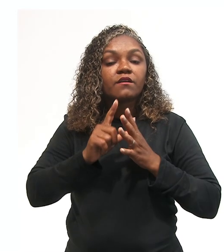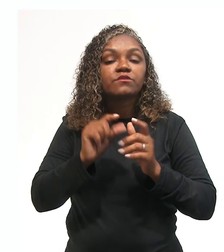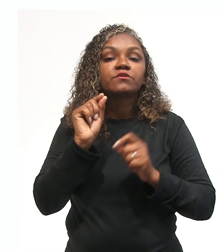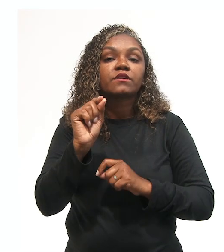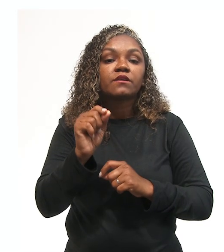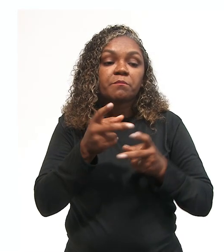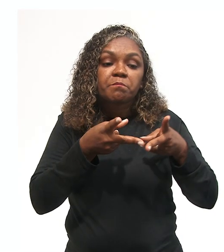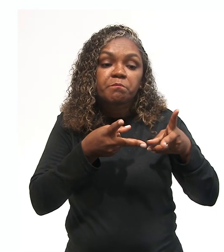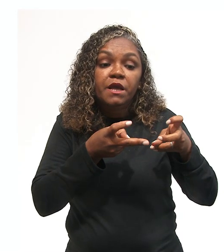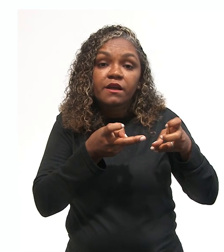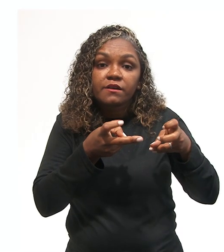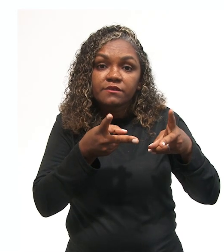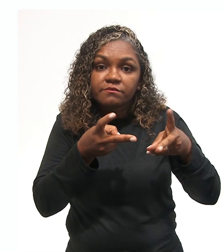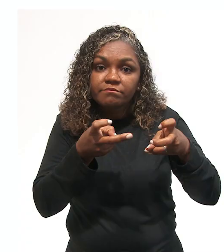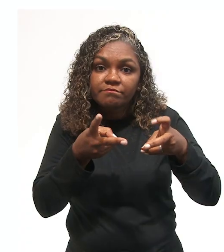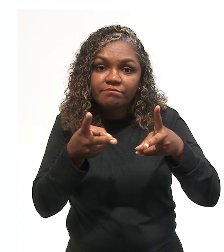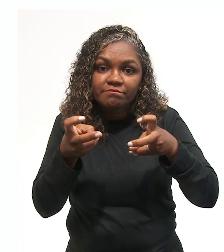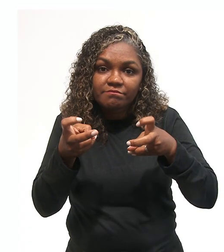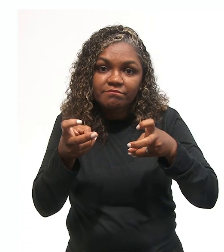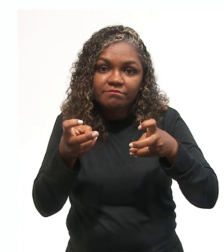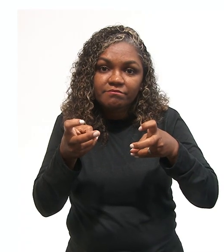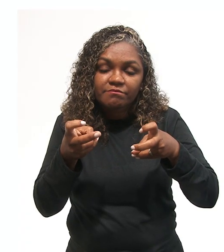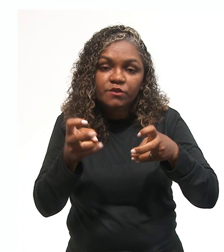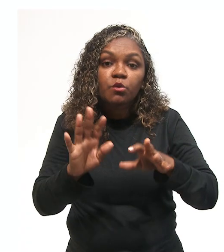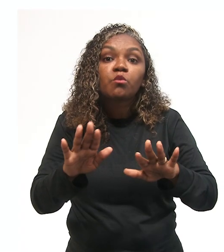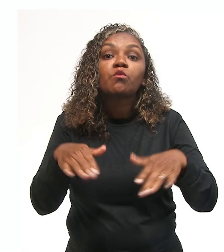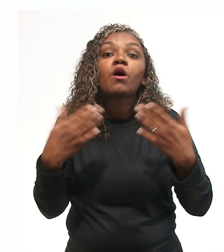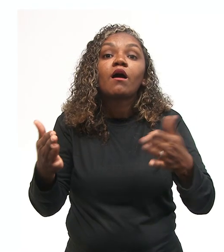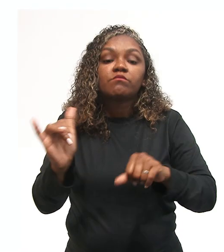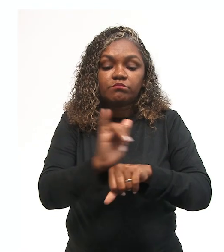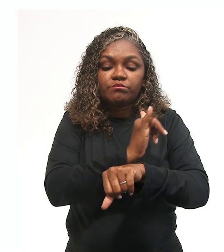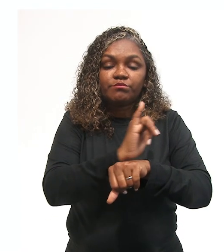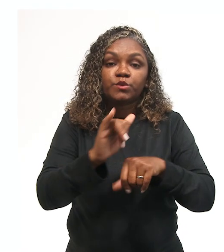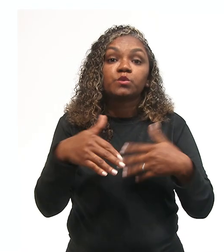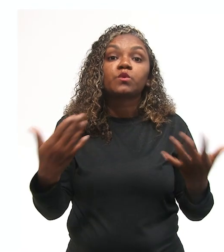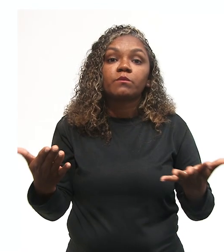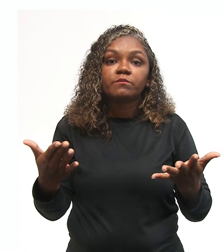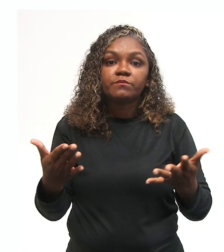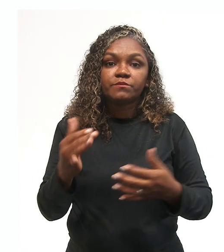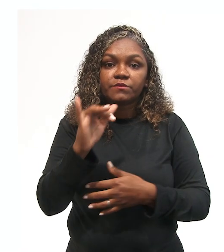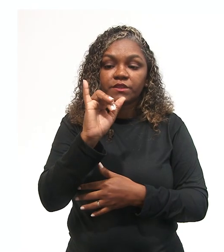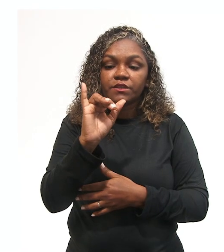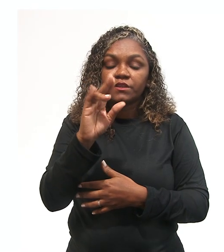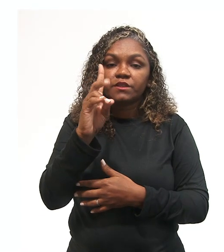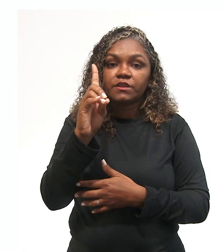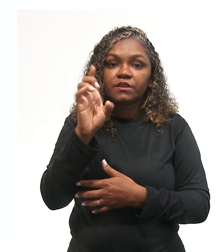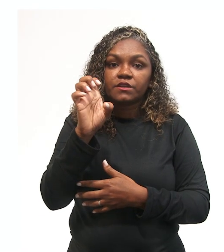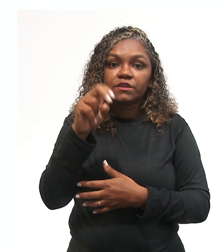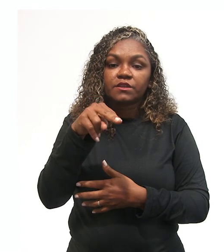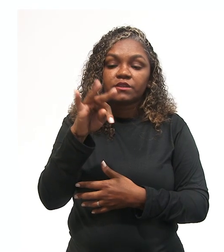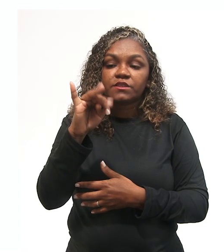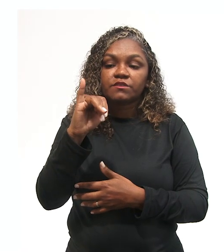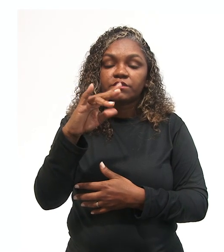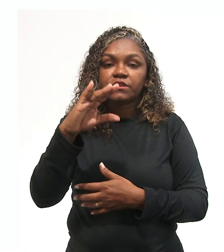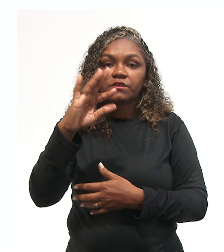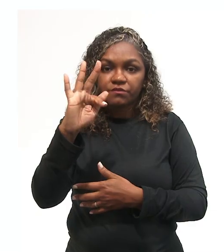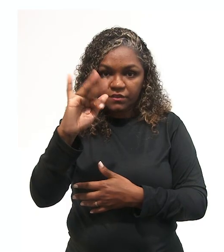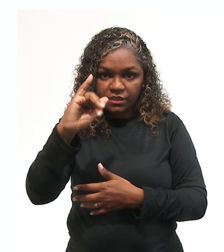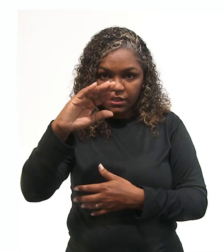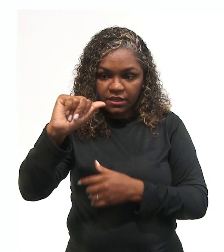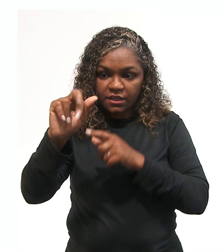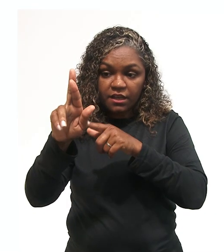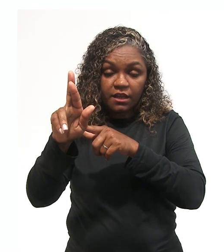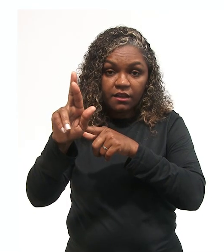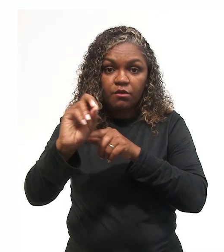exemplo, identificar, né, que estratégias são essas. Ou identificar, e aí descrever, por exemplo,